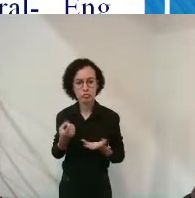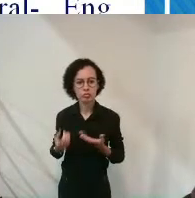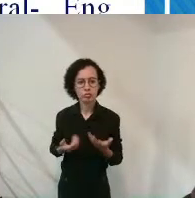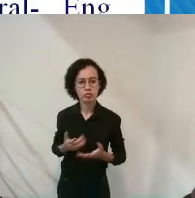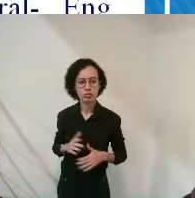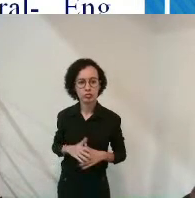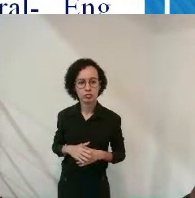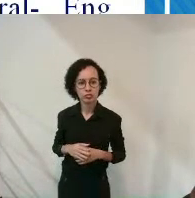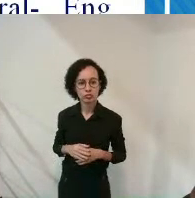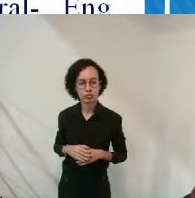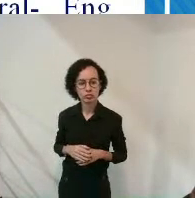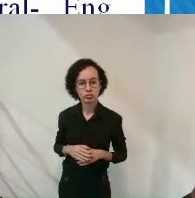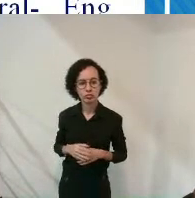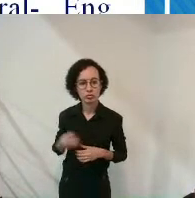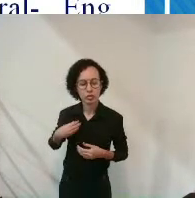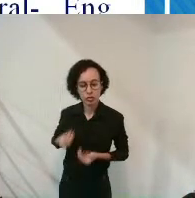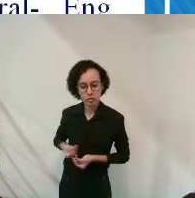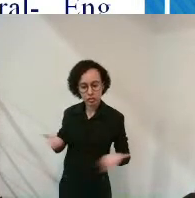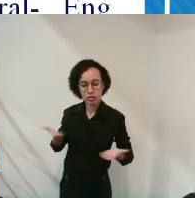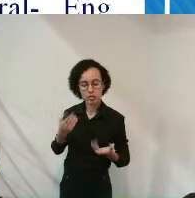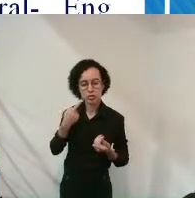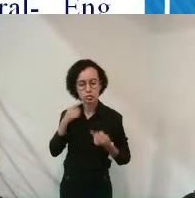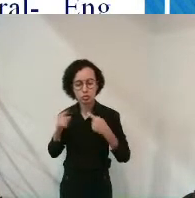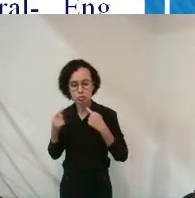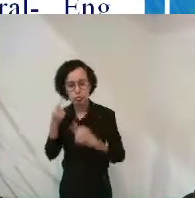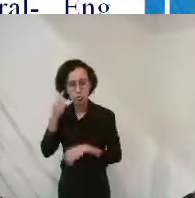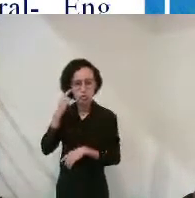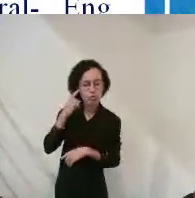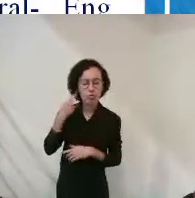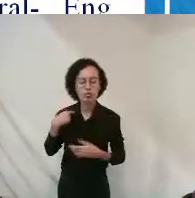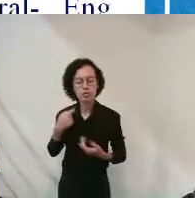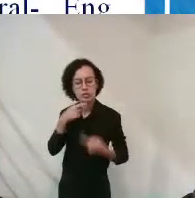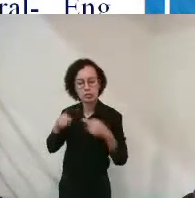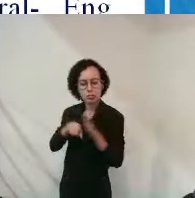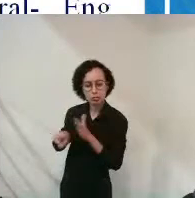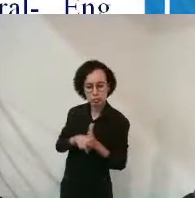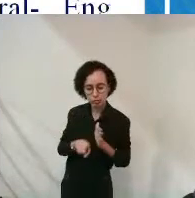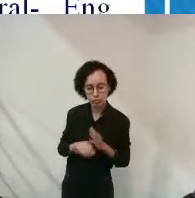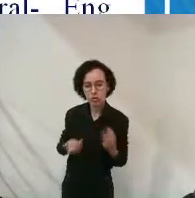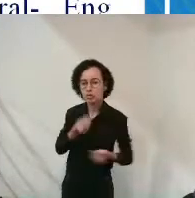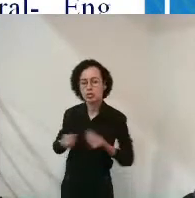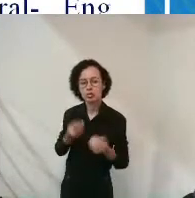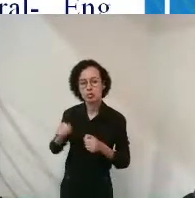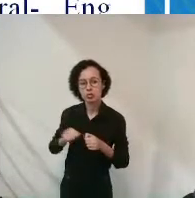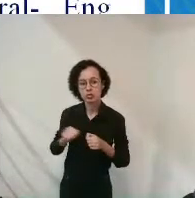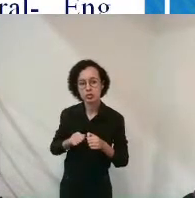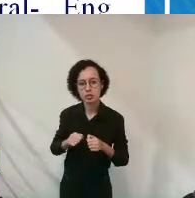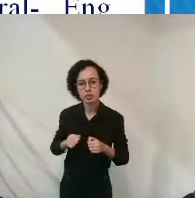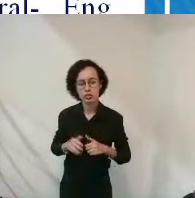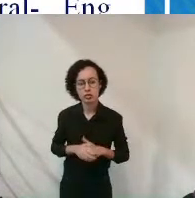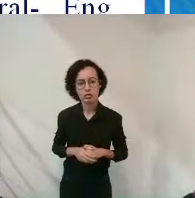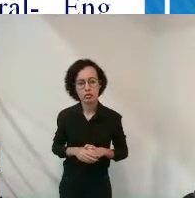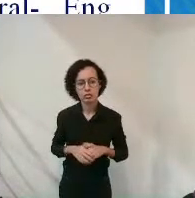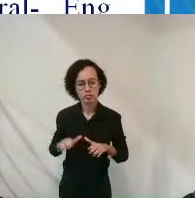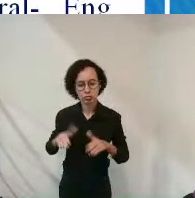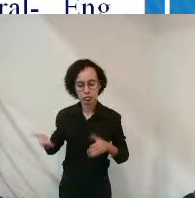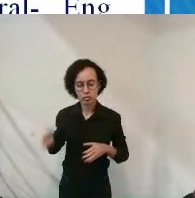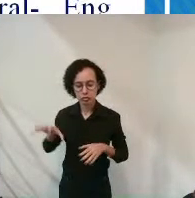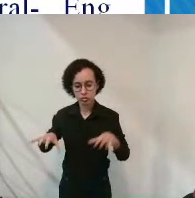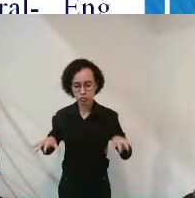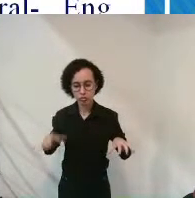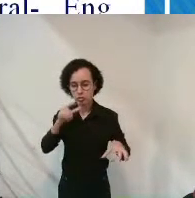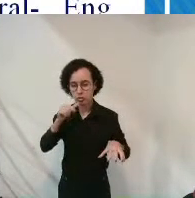trazer soluções, eu vim trazer dúvidas e questionamentos. Como é que vai fazer o transbordo desses resíduos?